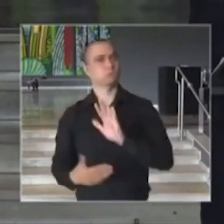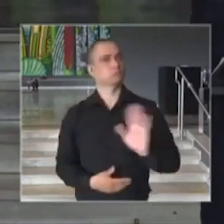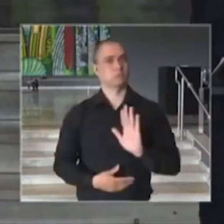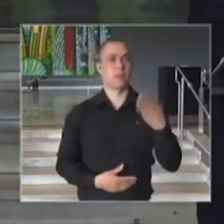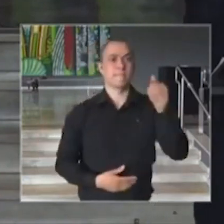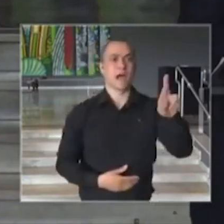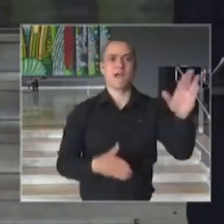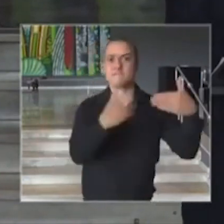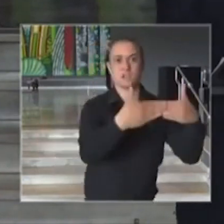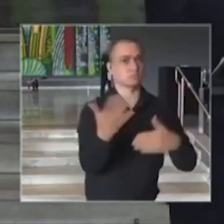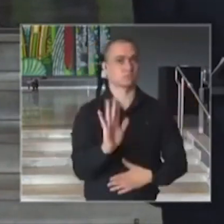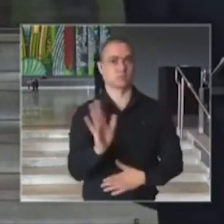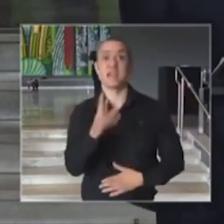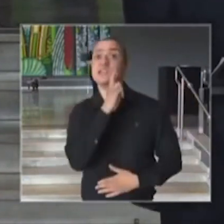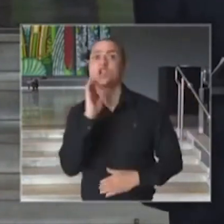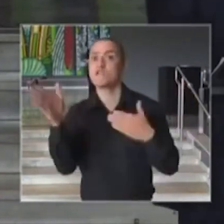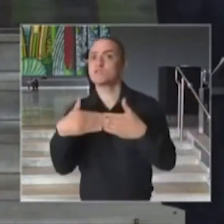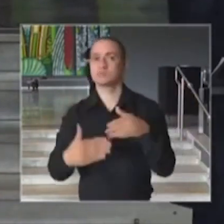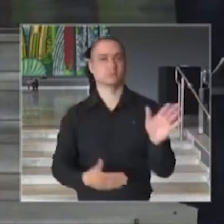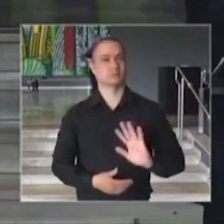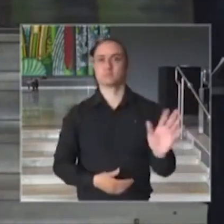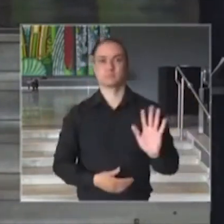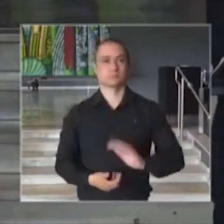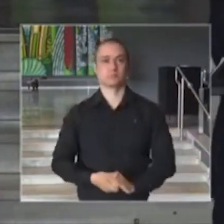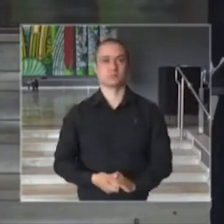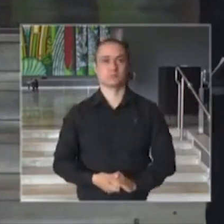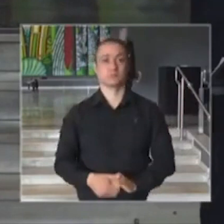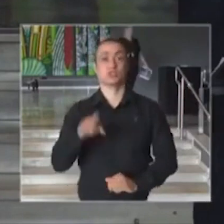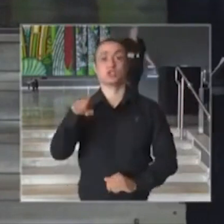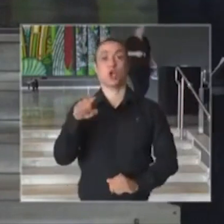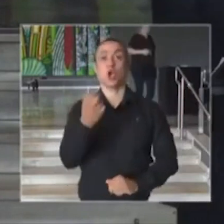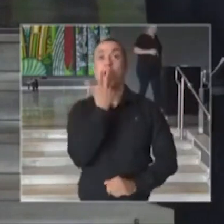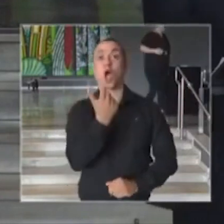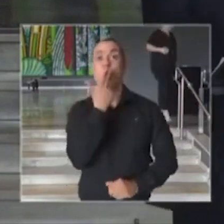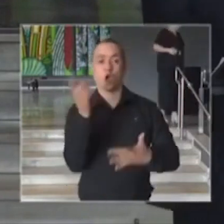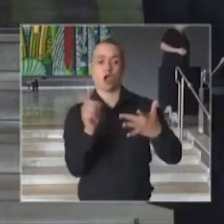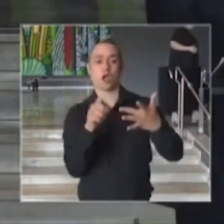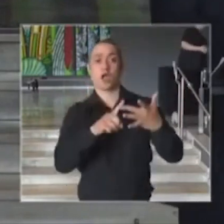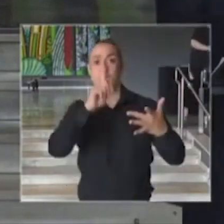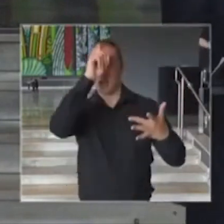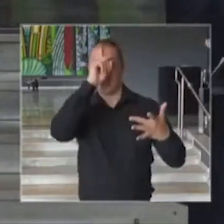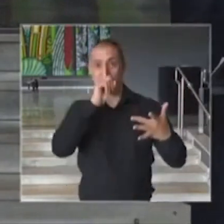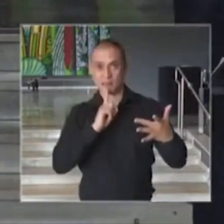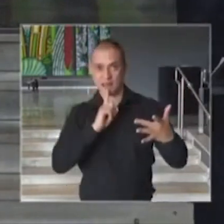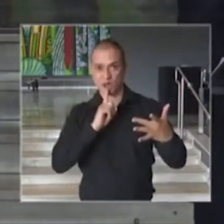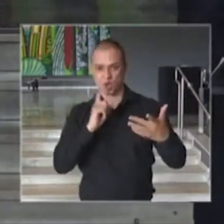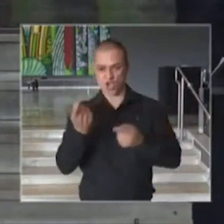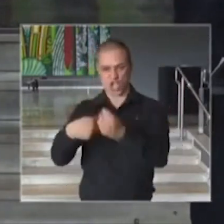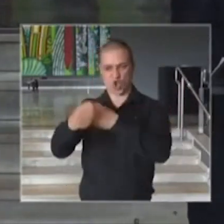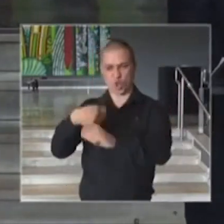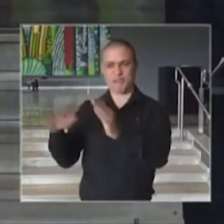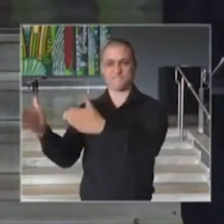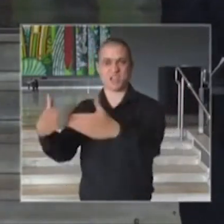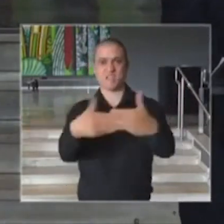nem bares nem restaurantes é a fase amarela não fecha atividades